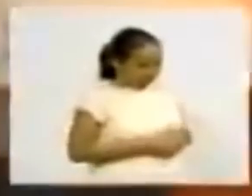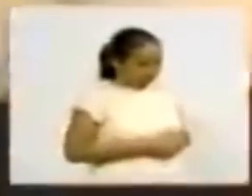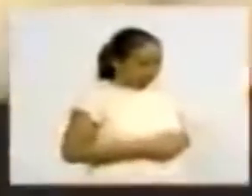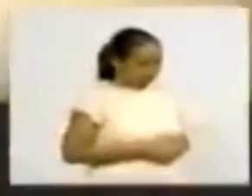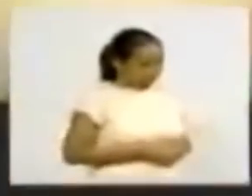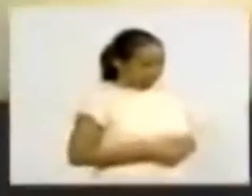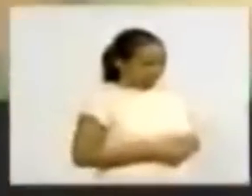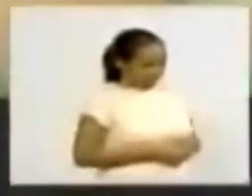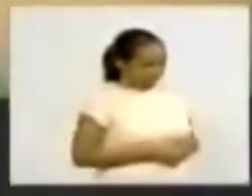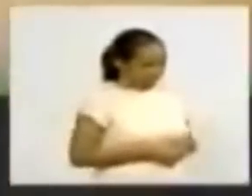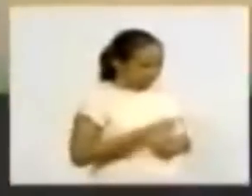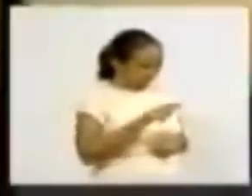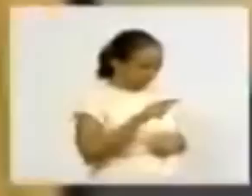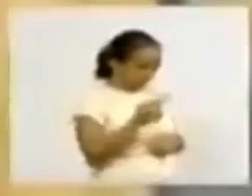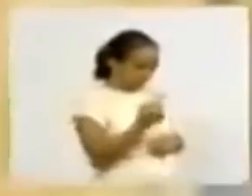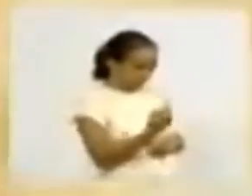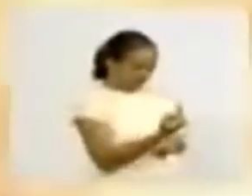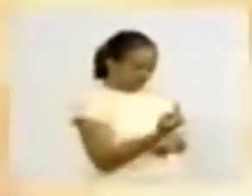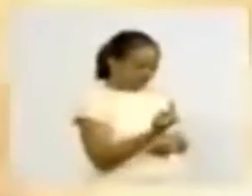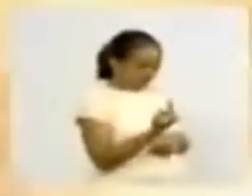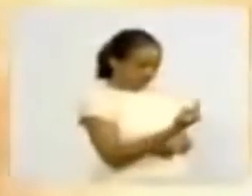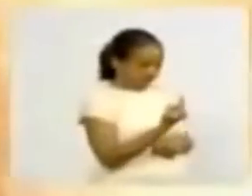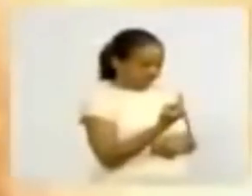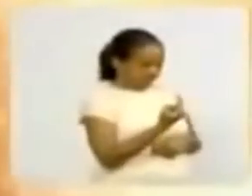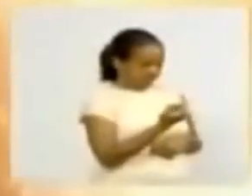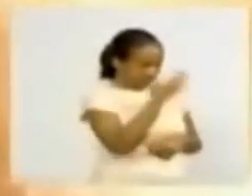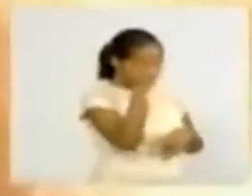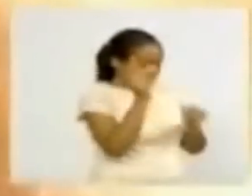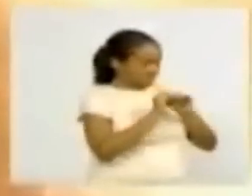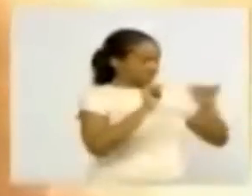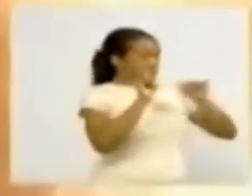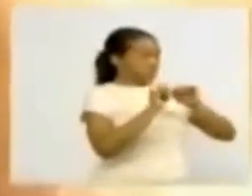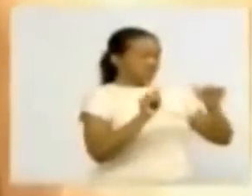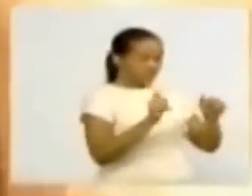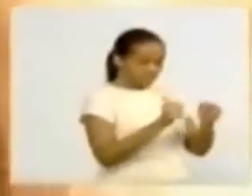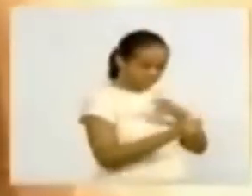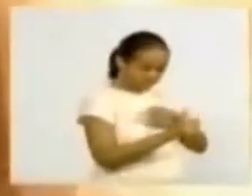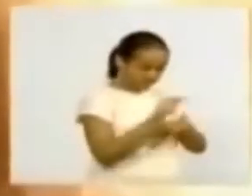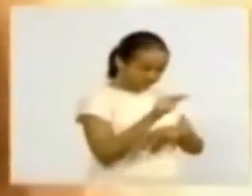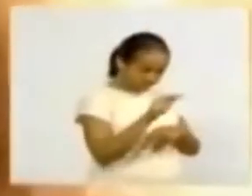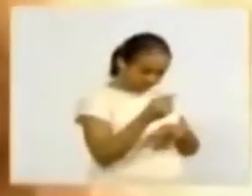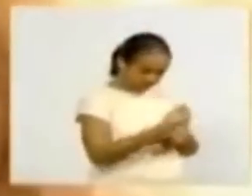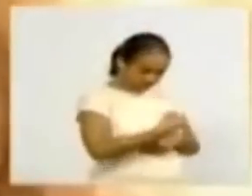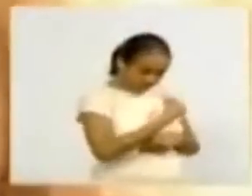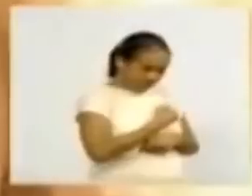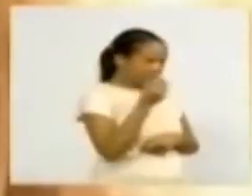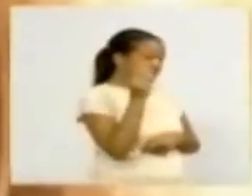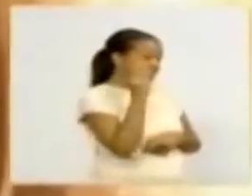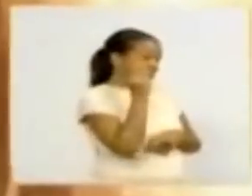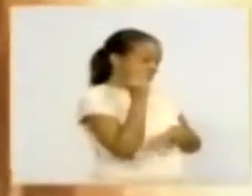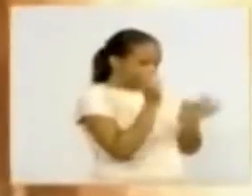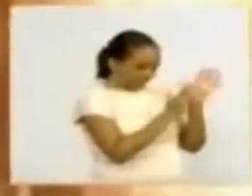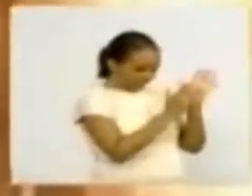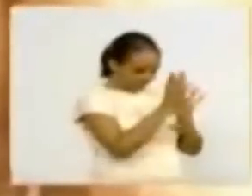Você não terá autoridade nenhuma para contar isso ao povo se você não experimentar na sua vida.